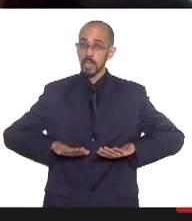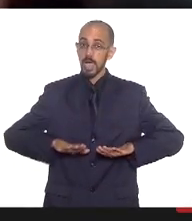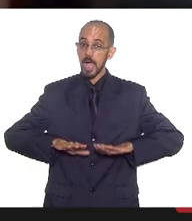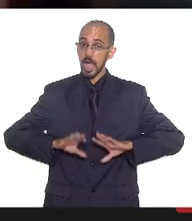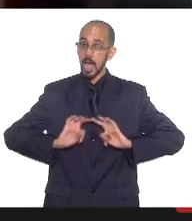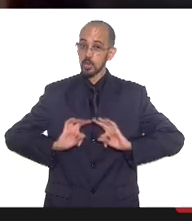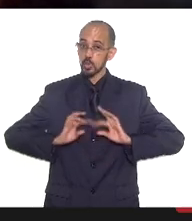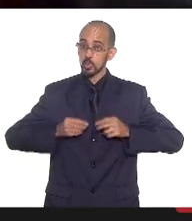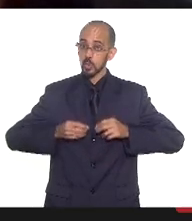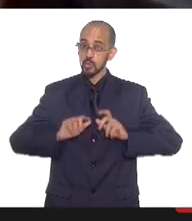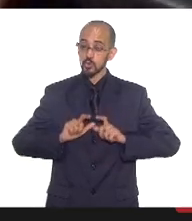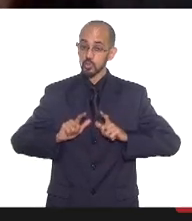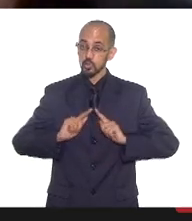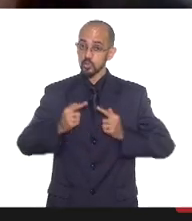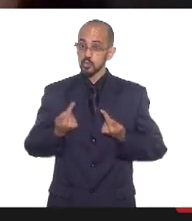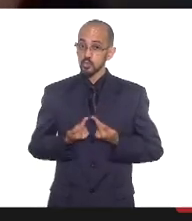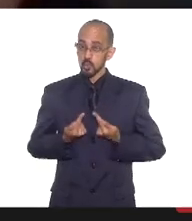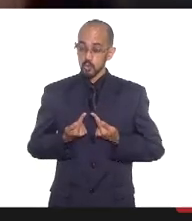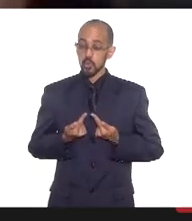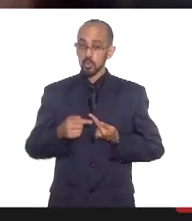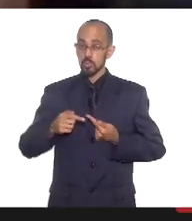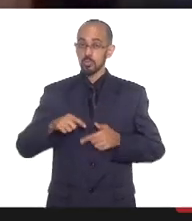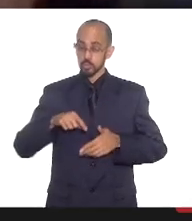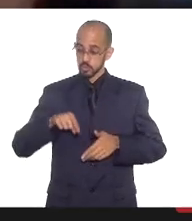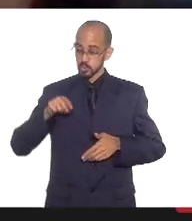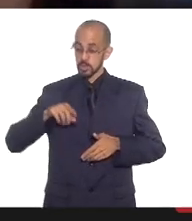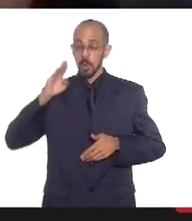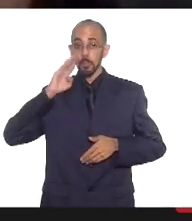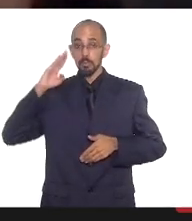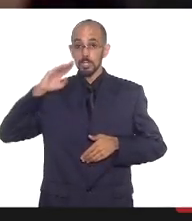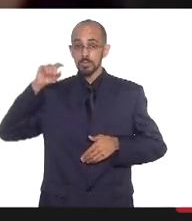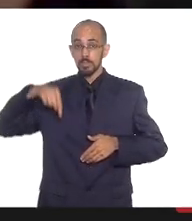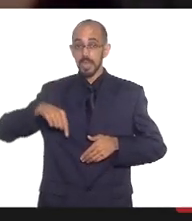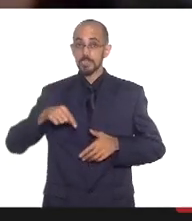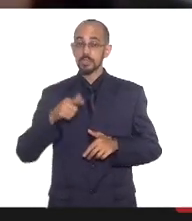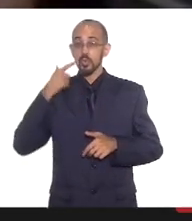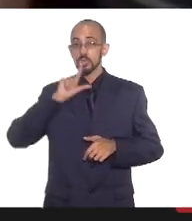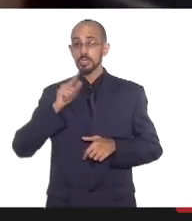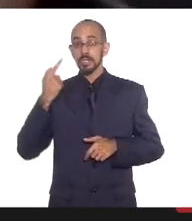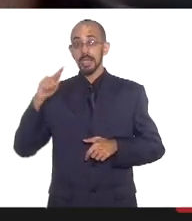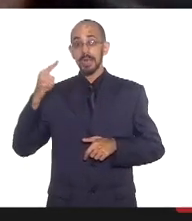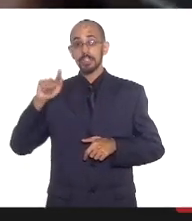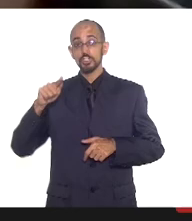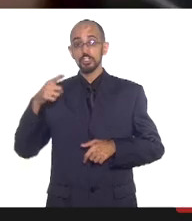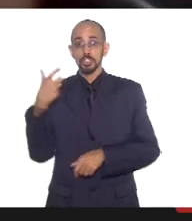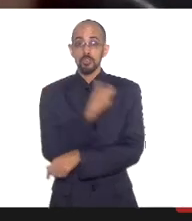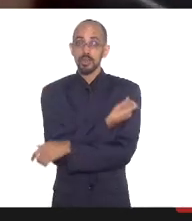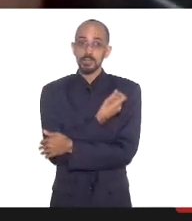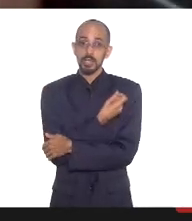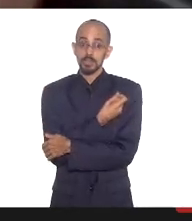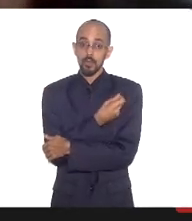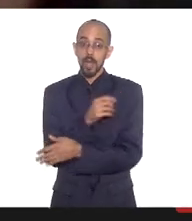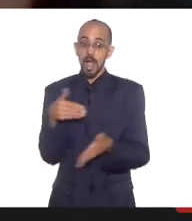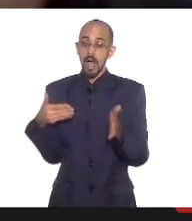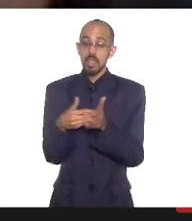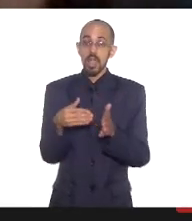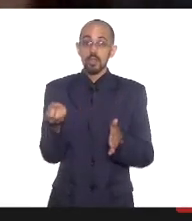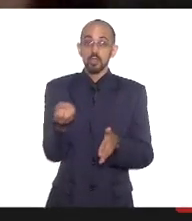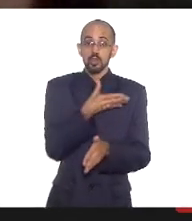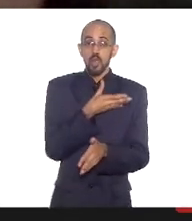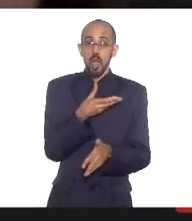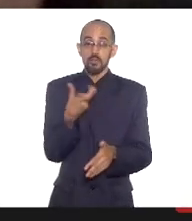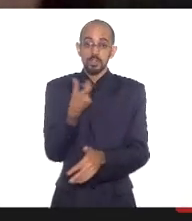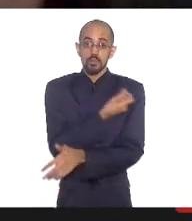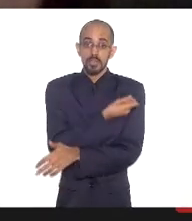que já foram estabelecidos para que Garanta que esse sejam vacinados agora e que até Nova quantidade de doses sejam